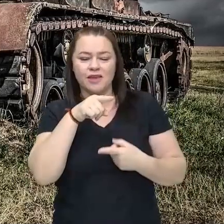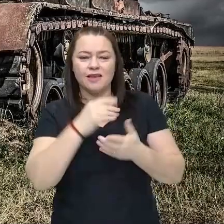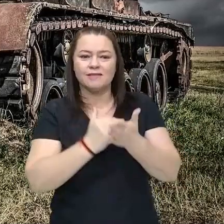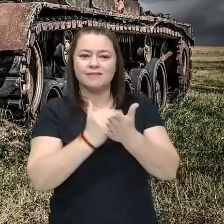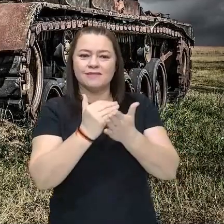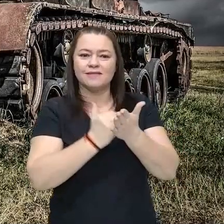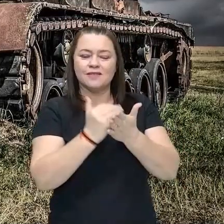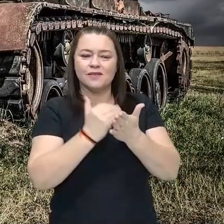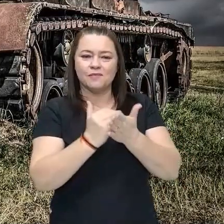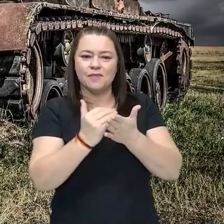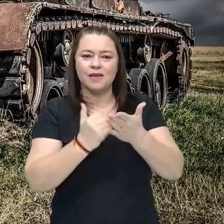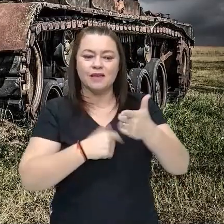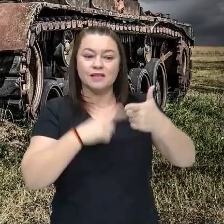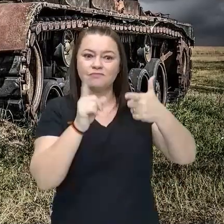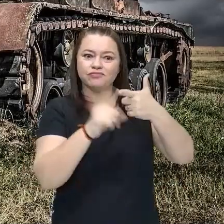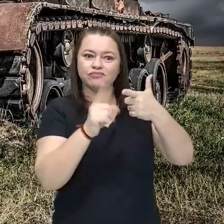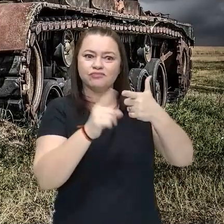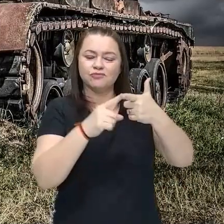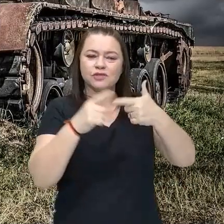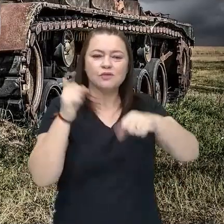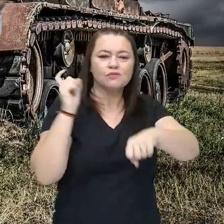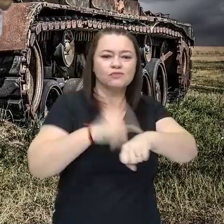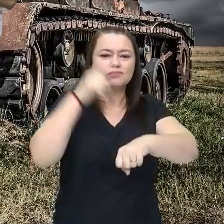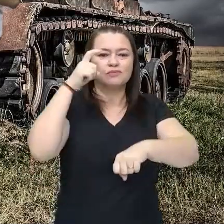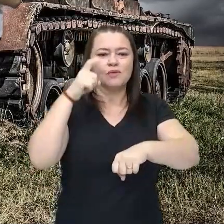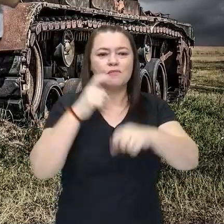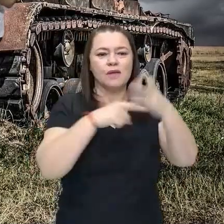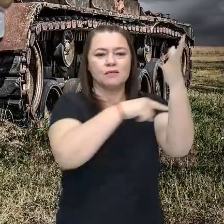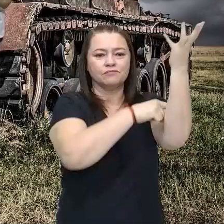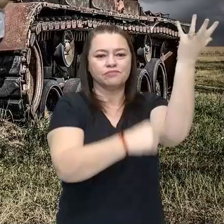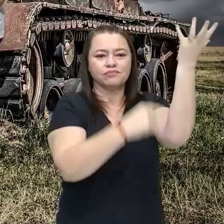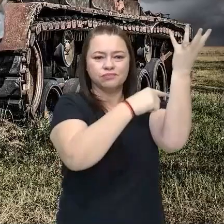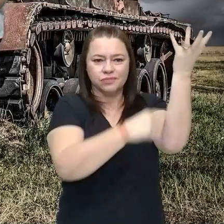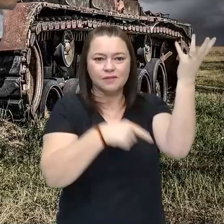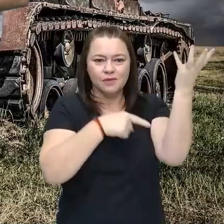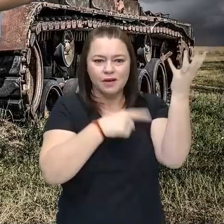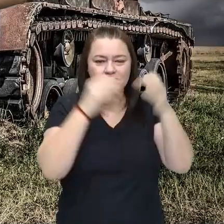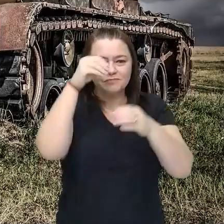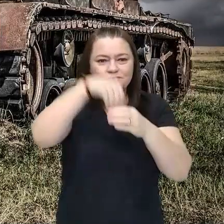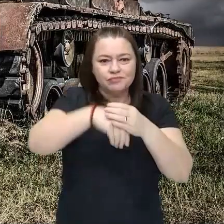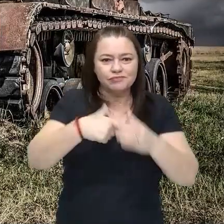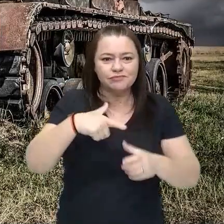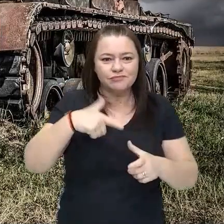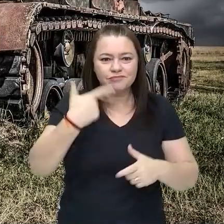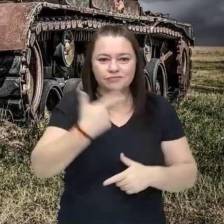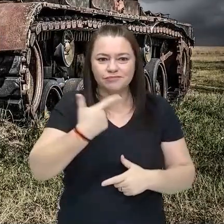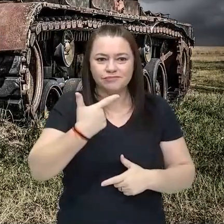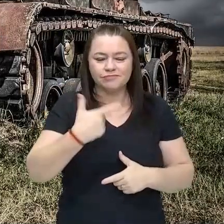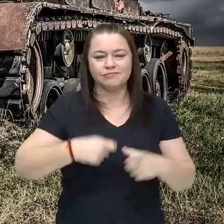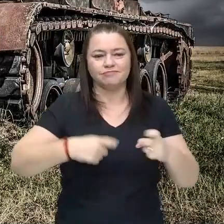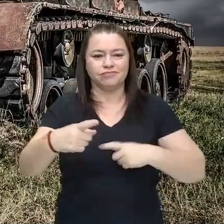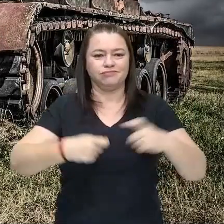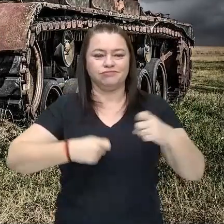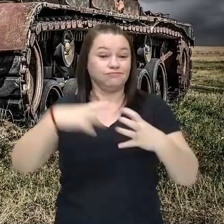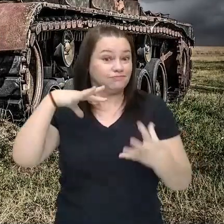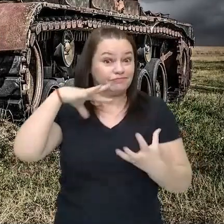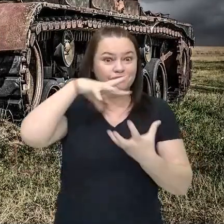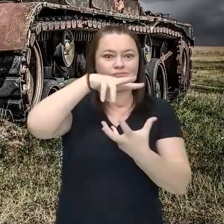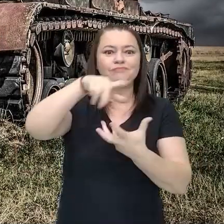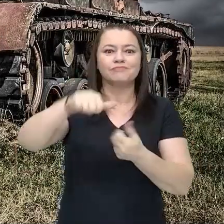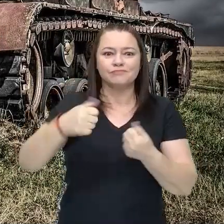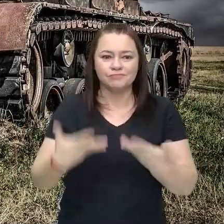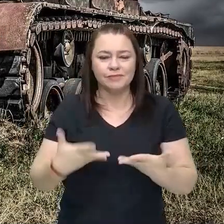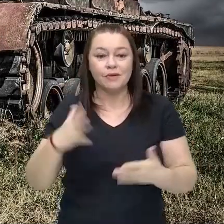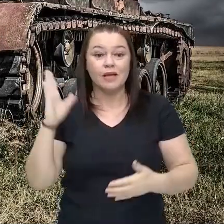o segundo ciclo da borracha, em meio à Segunda Guerra Mundial. Rapaz, tem um tanque de guerra aqui atrás. Em meio à Segunda Guerra Mundial.